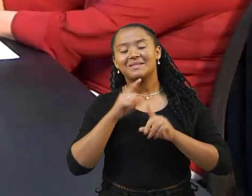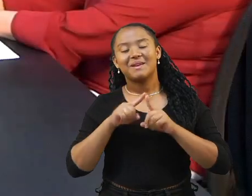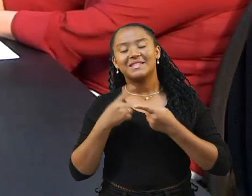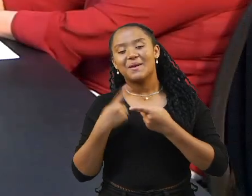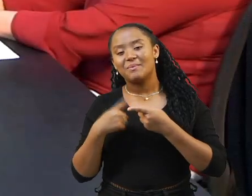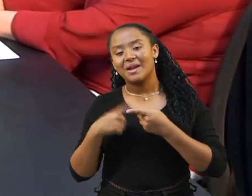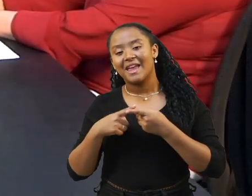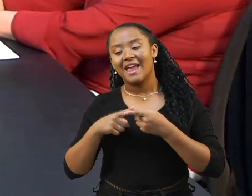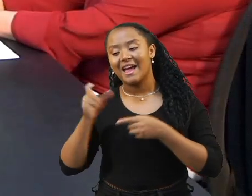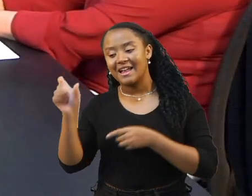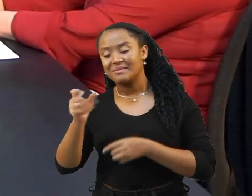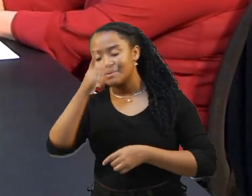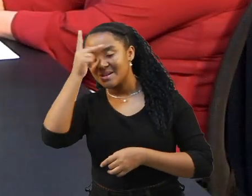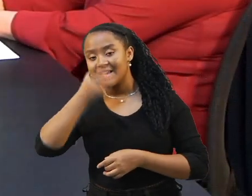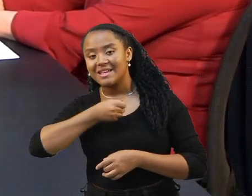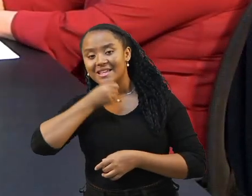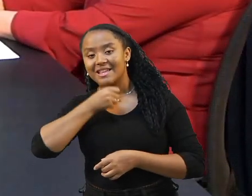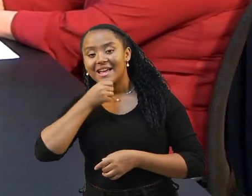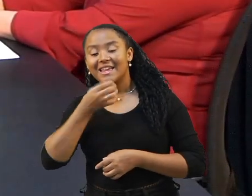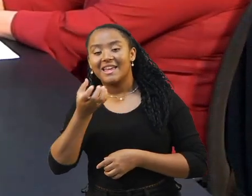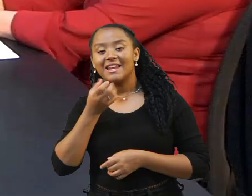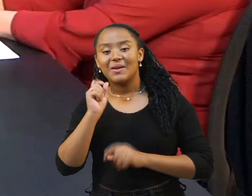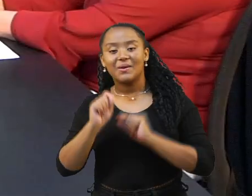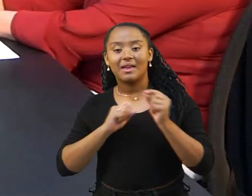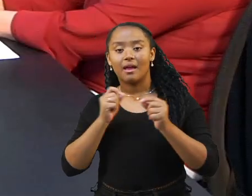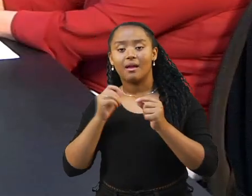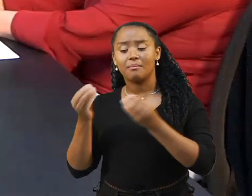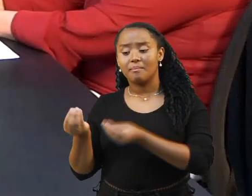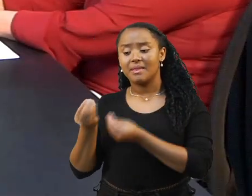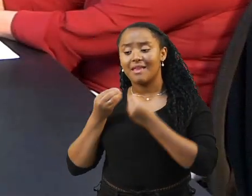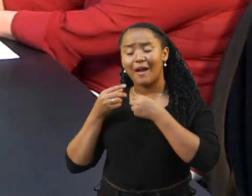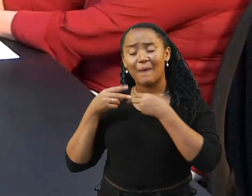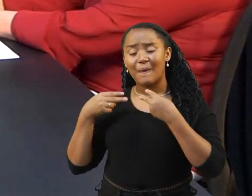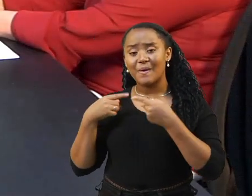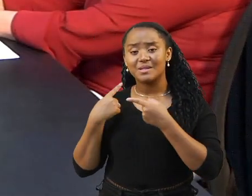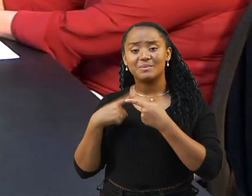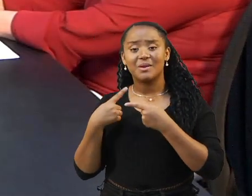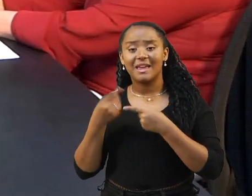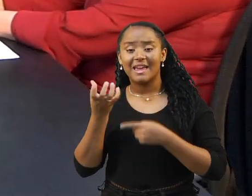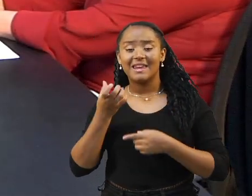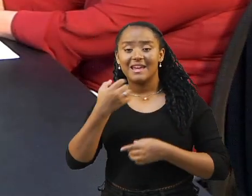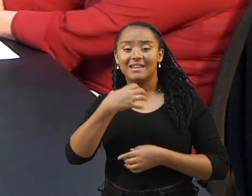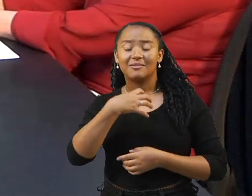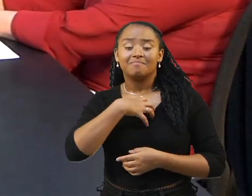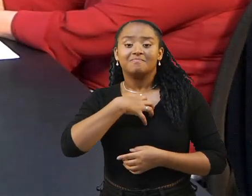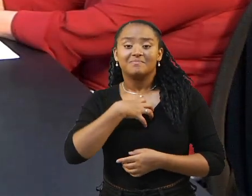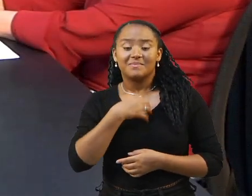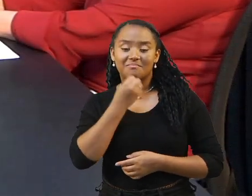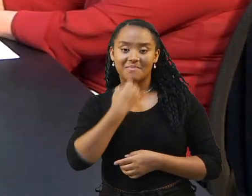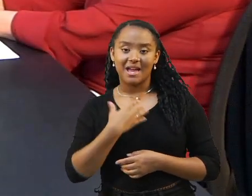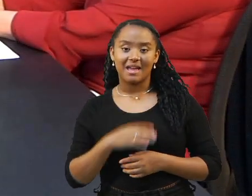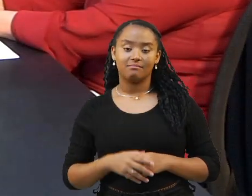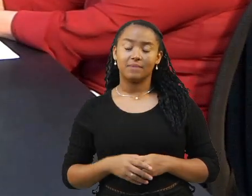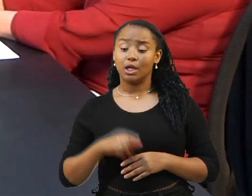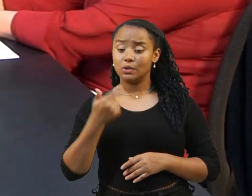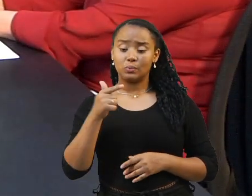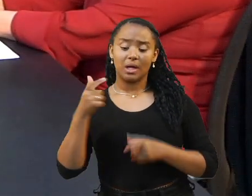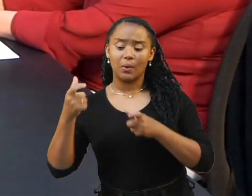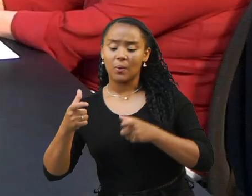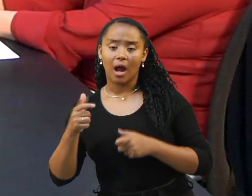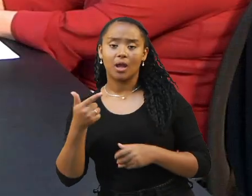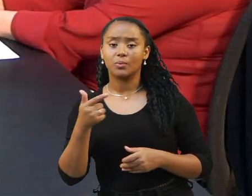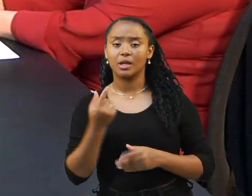Mas é a forma de agradar. E eu acho que essas recompensas não tem lugar, nem dinheiro,